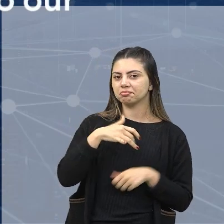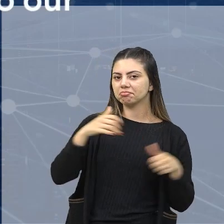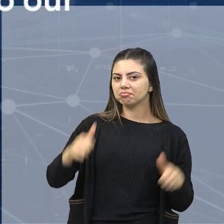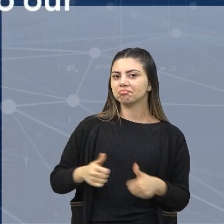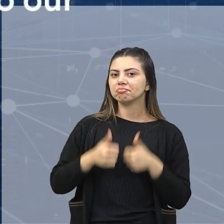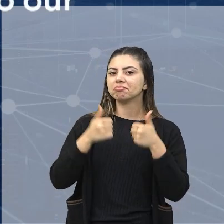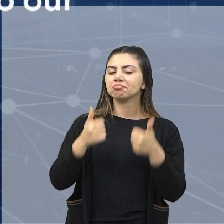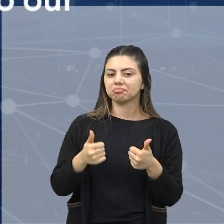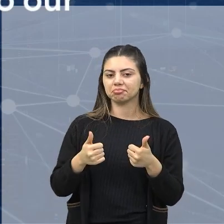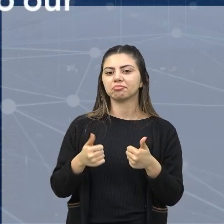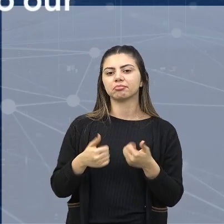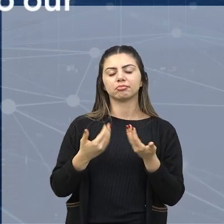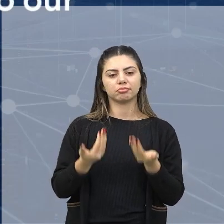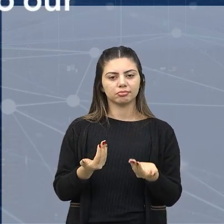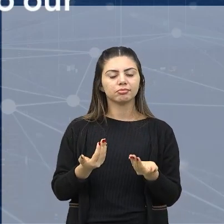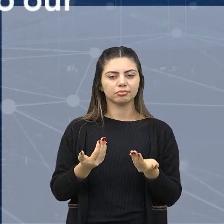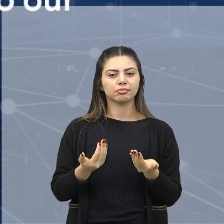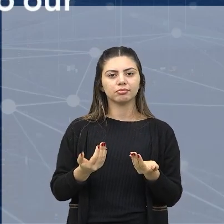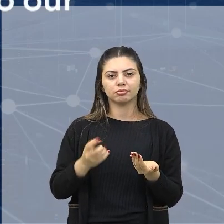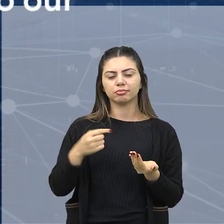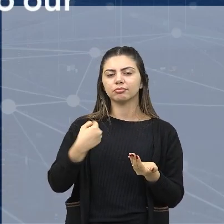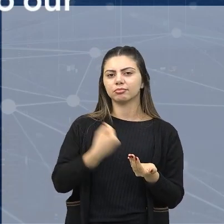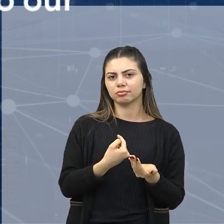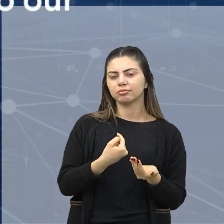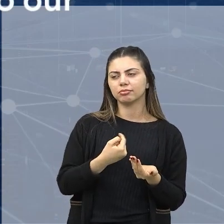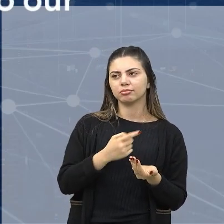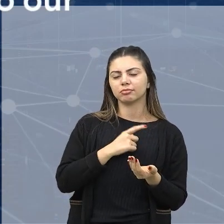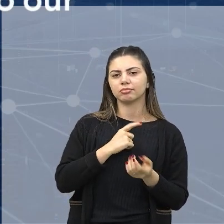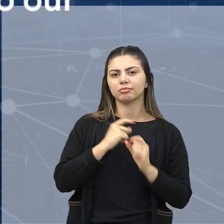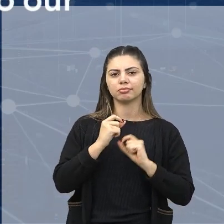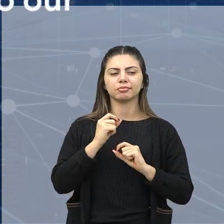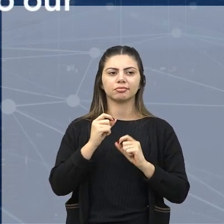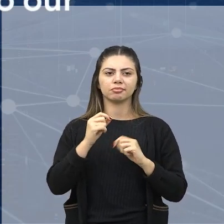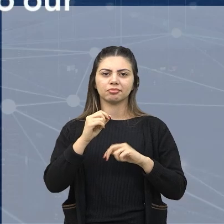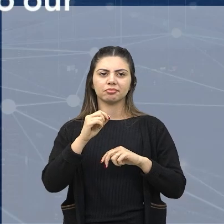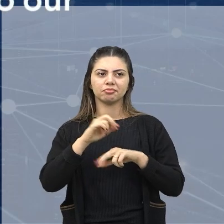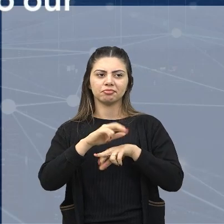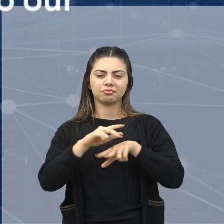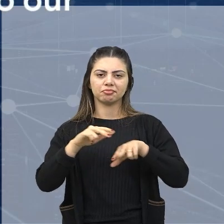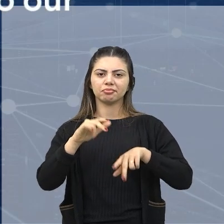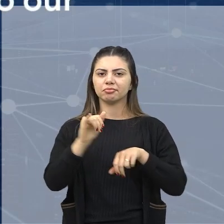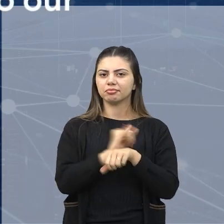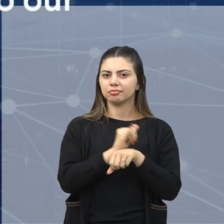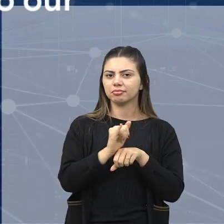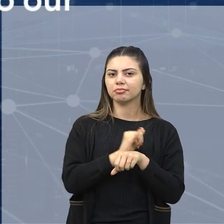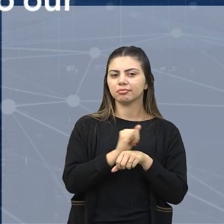mais aconselhadas, mais equiparadas às nossas